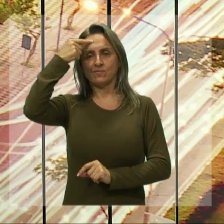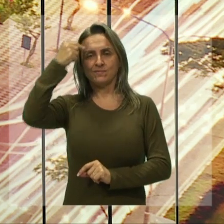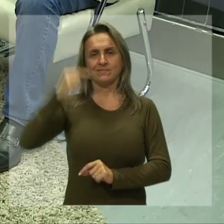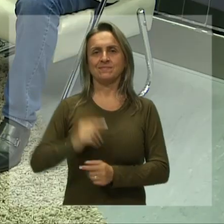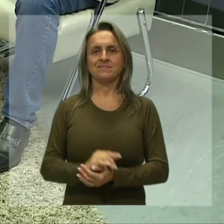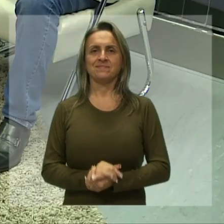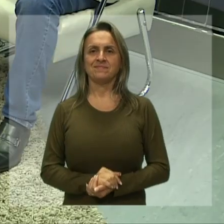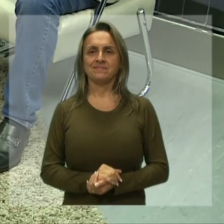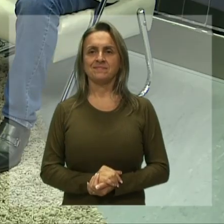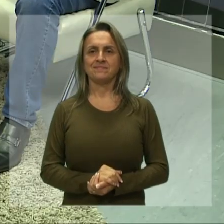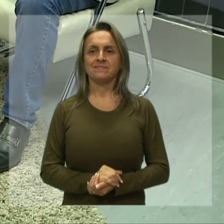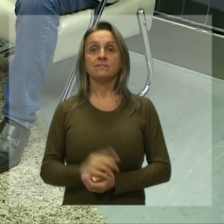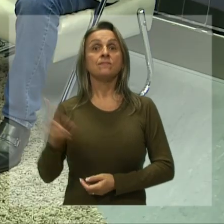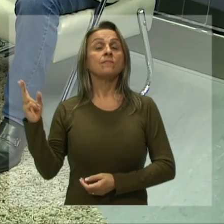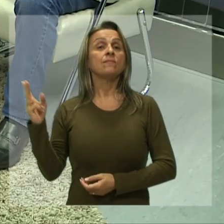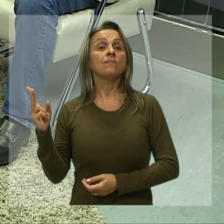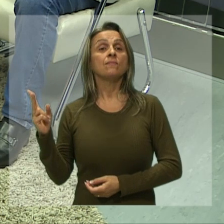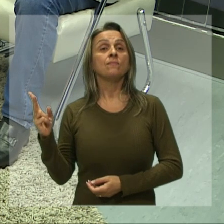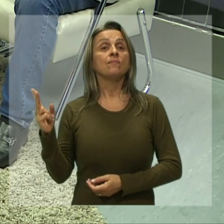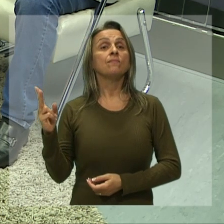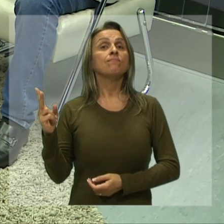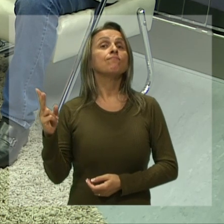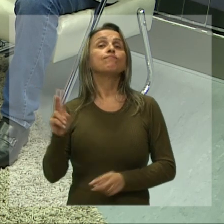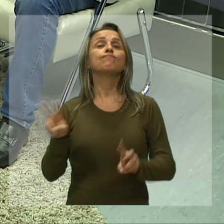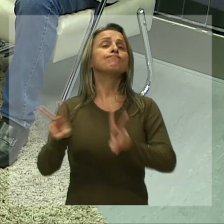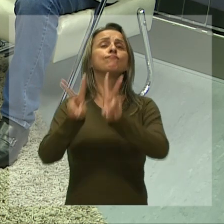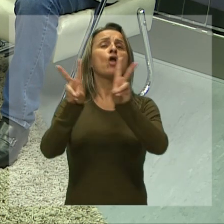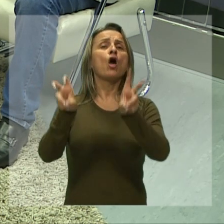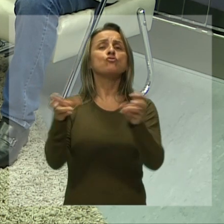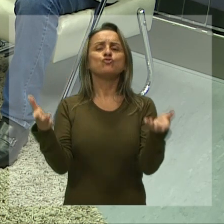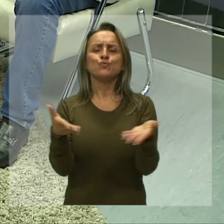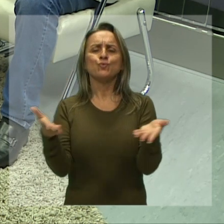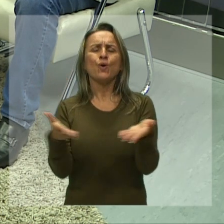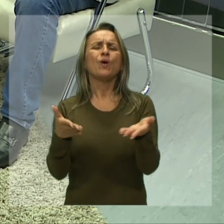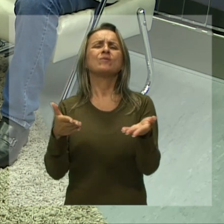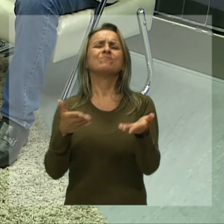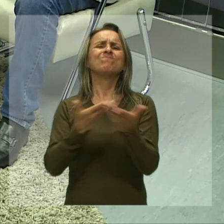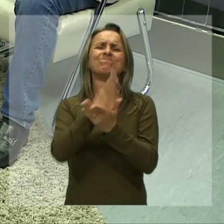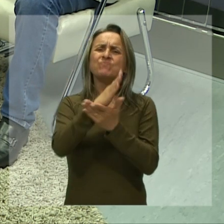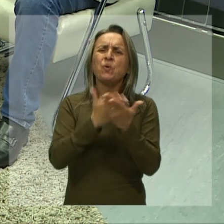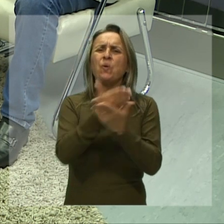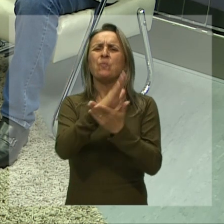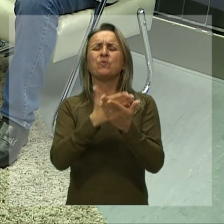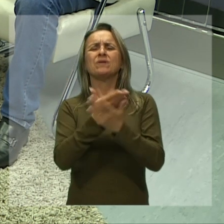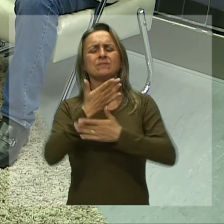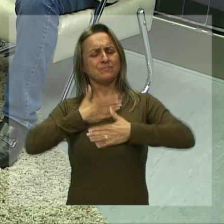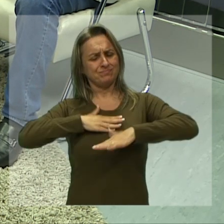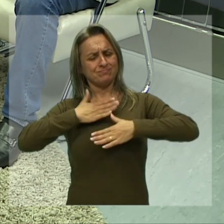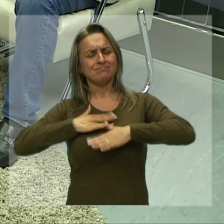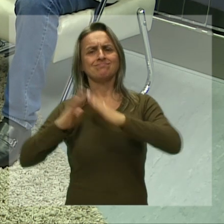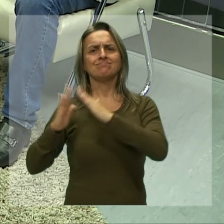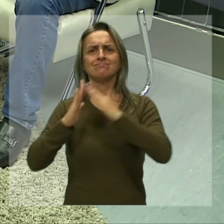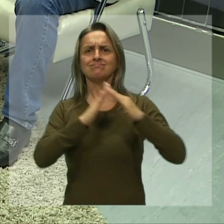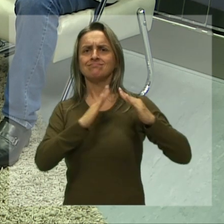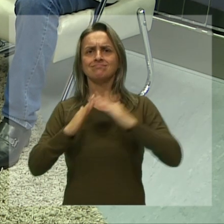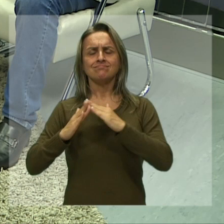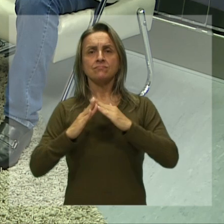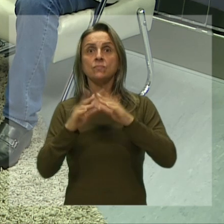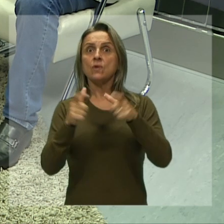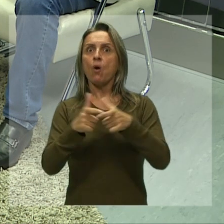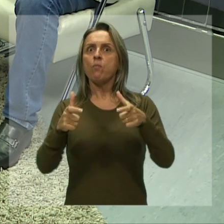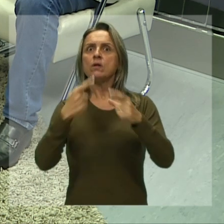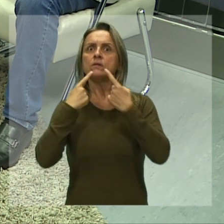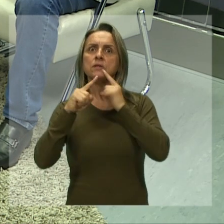Angioletti. Bom, vereador, terceiro bloco, perturbação do sossego. As denúncias aumentam, as forças de segurança